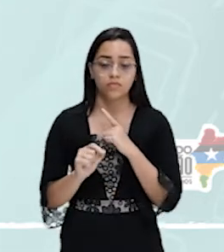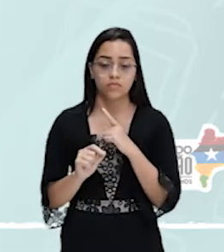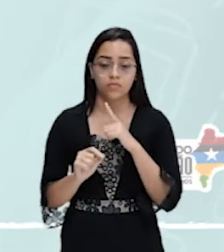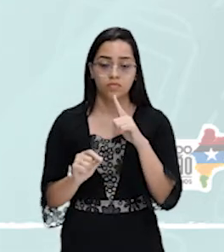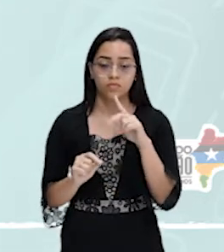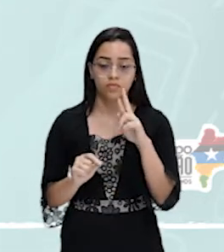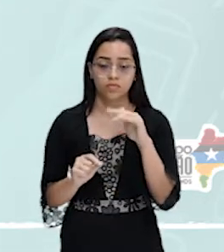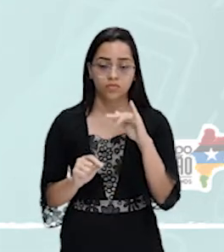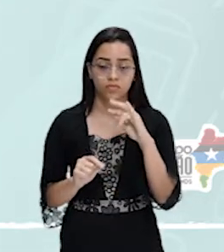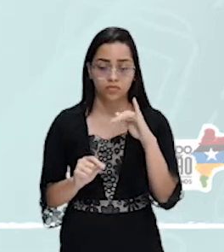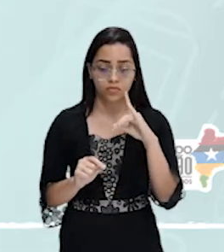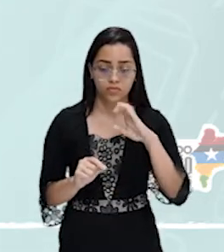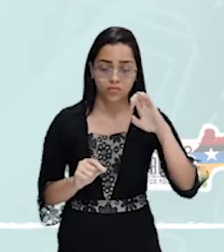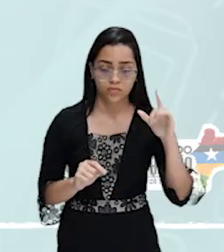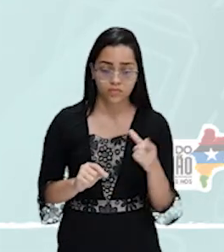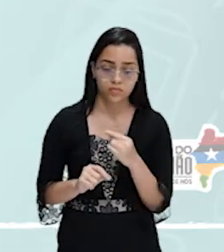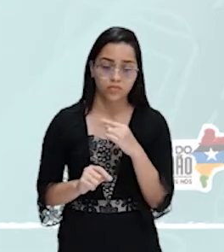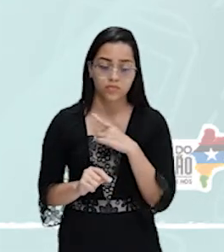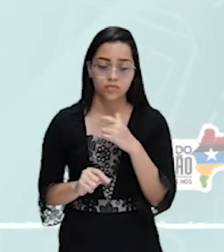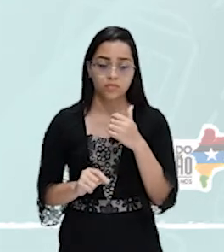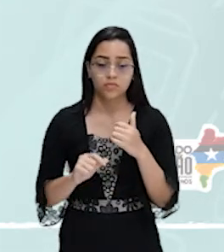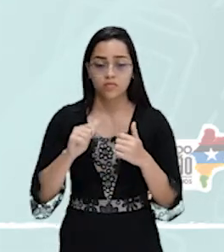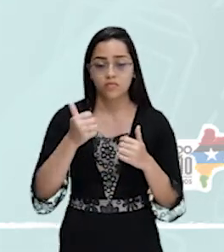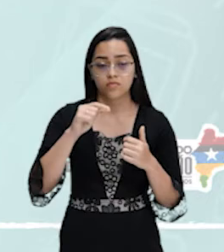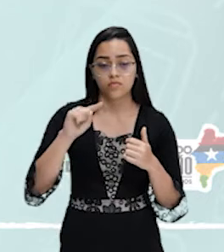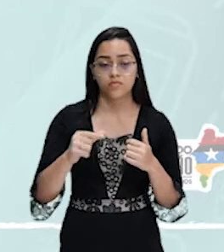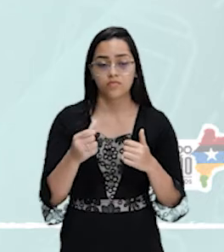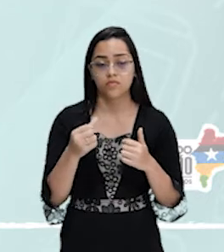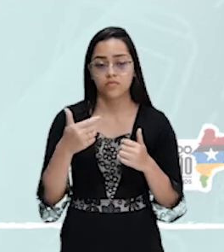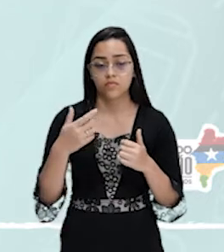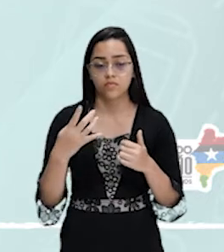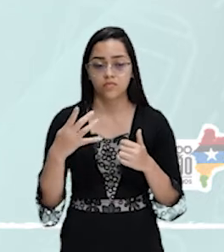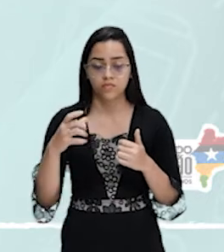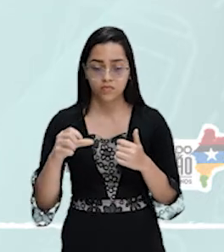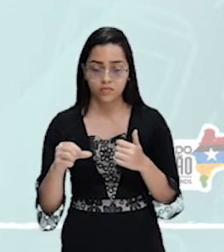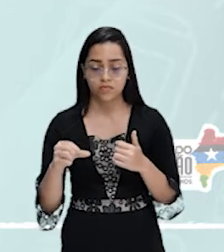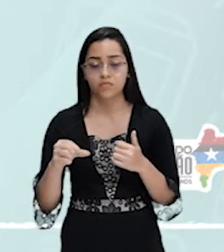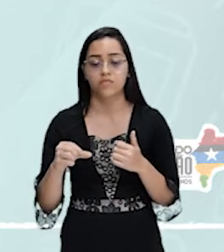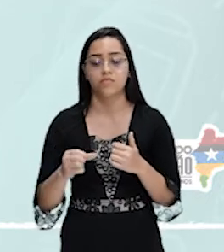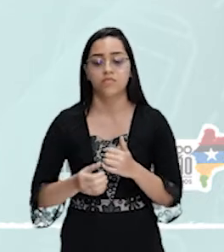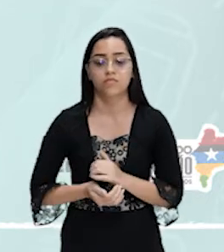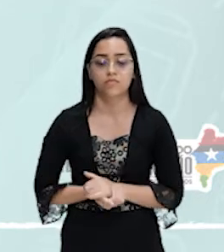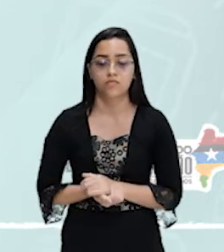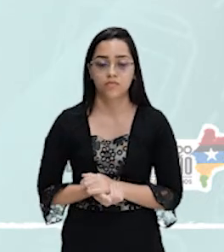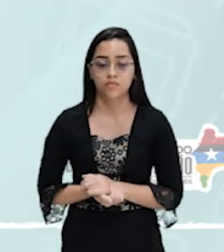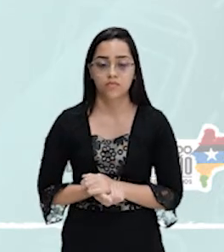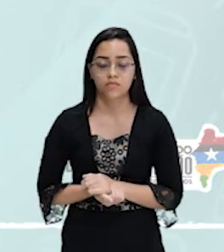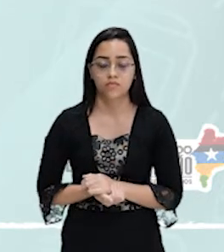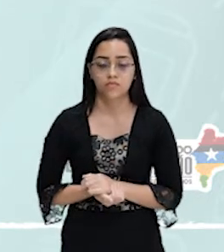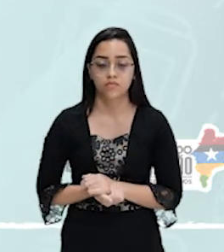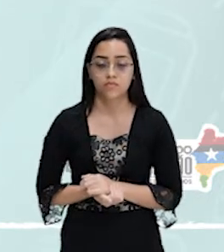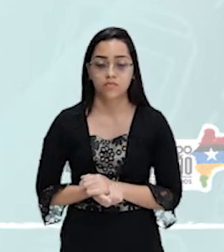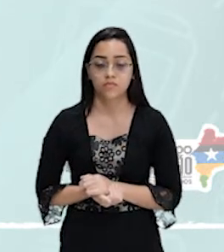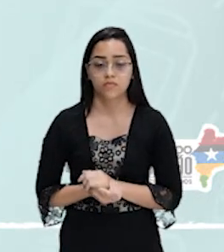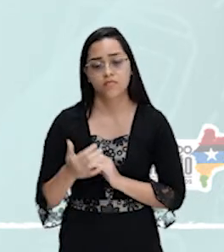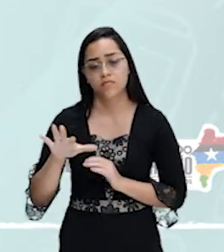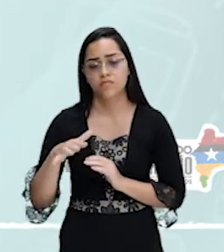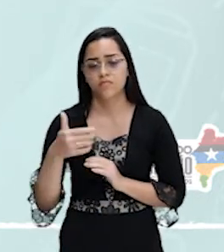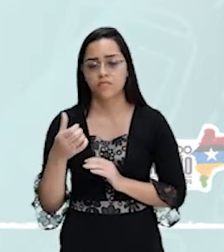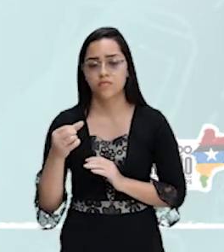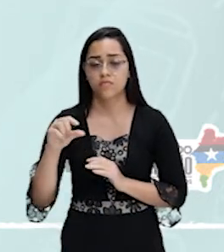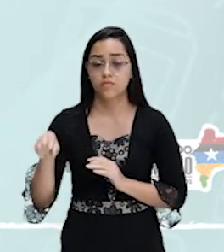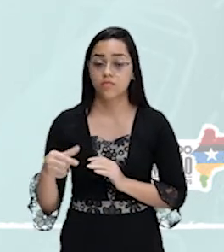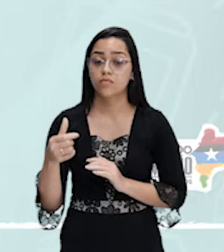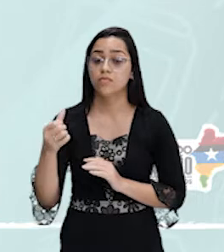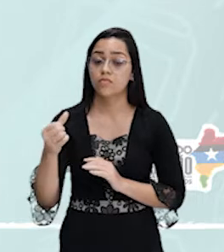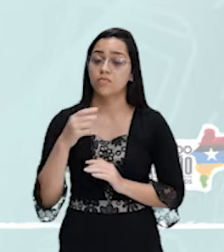na Lua, certo? Na superfície da Lua, é de 1,62 metros por segundo ao quadrado, ou